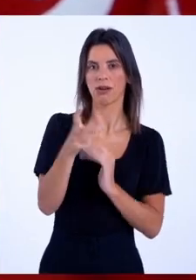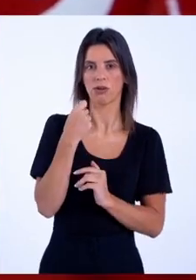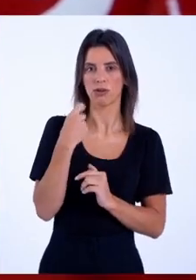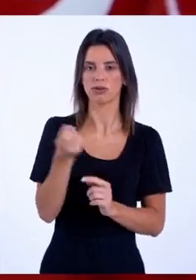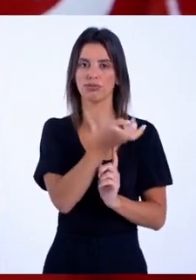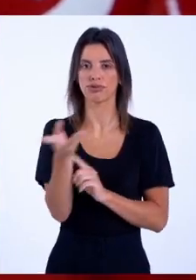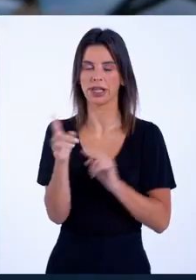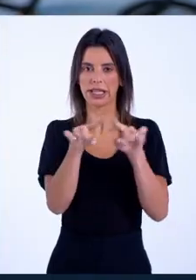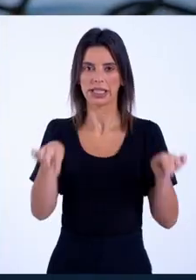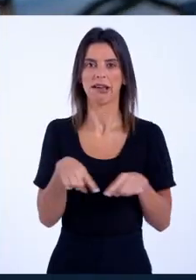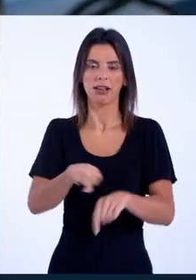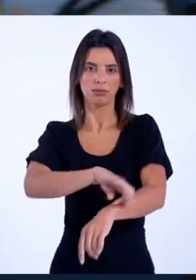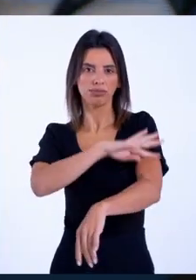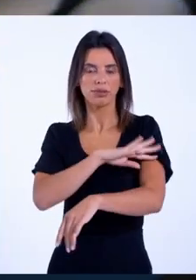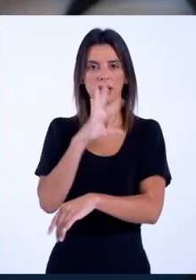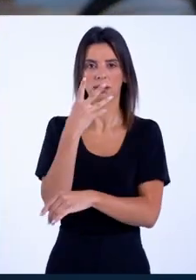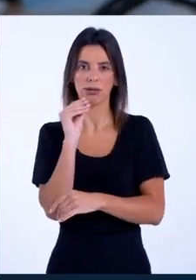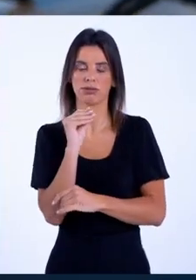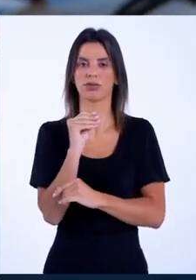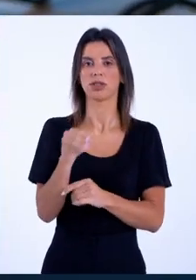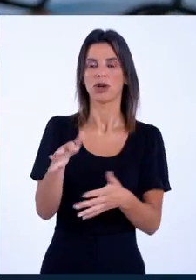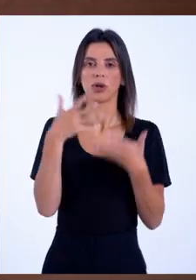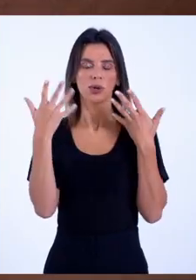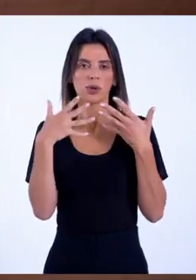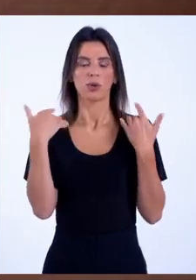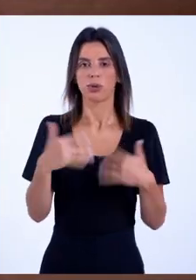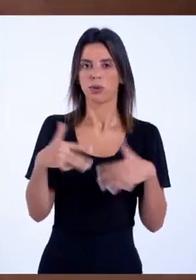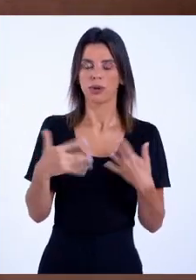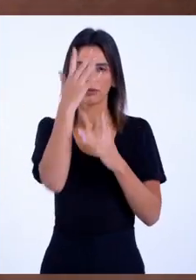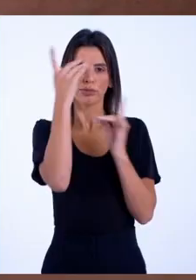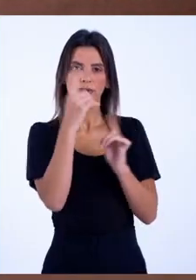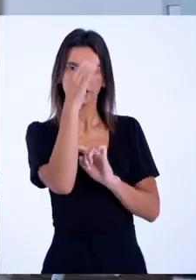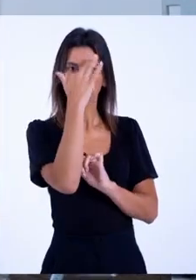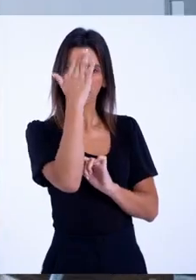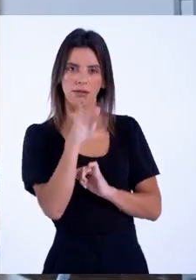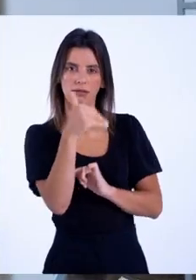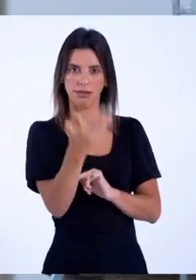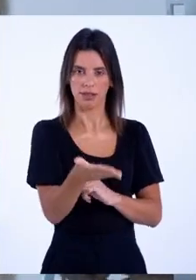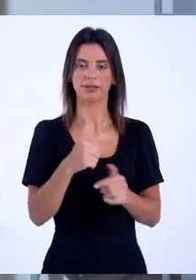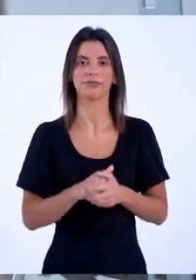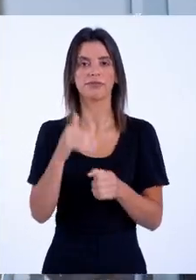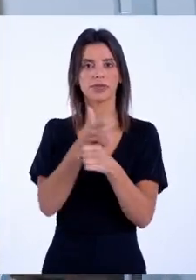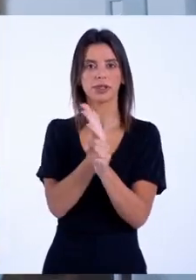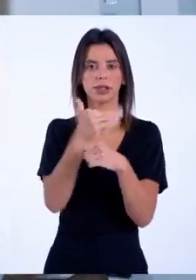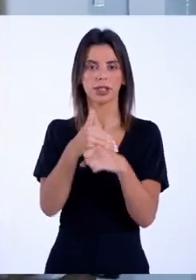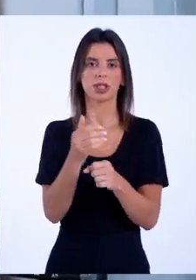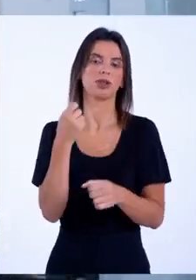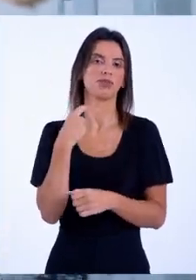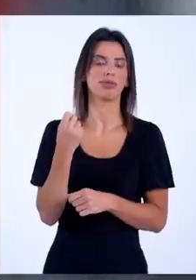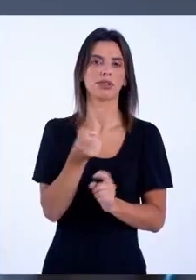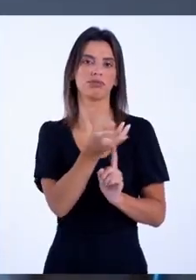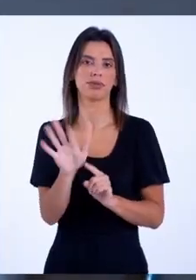vibrantes, alunos entusiasmados e professores inspiradores. O departamento oferece uma variedade de cursos, desde licenciatura a mestrado, além